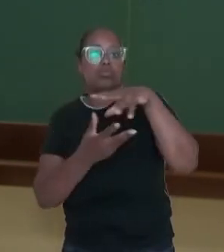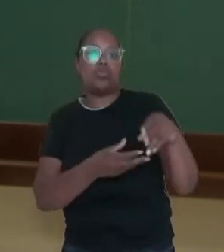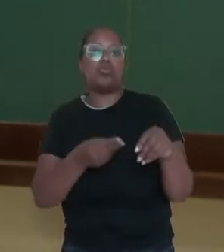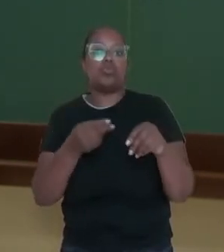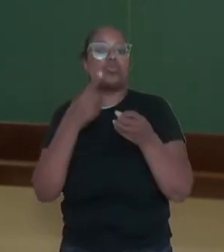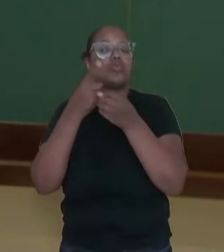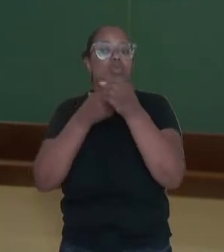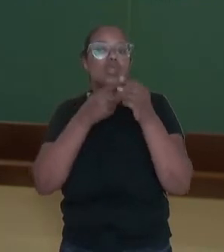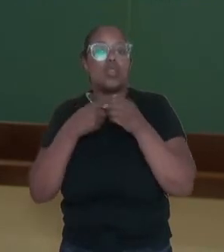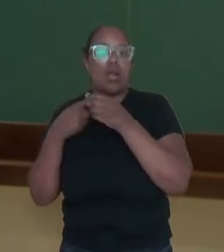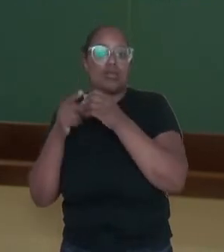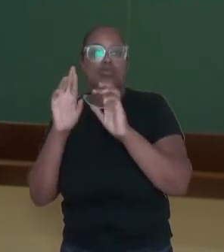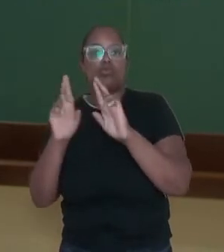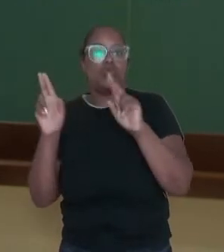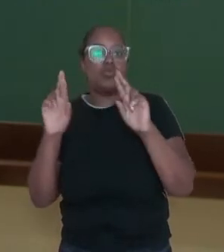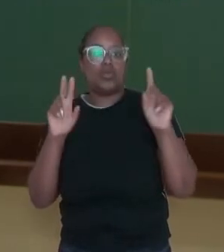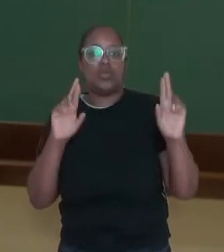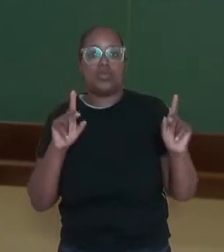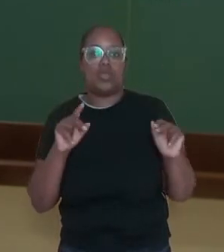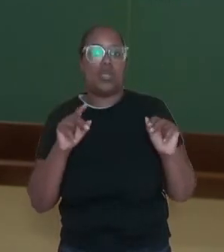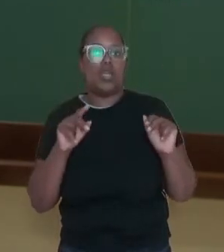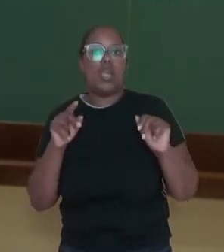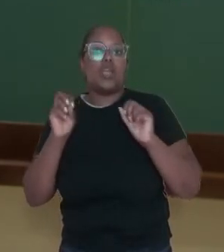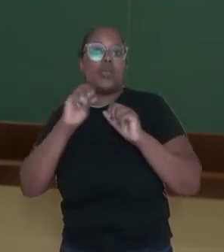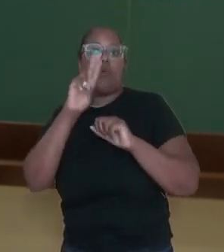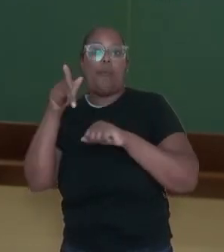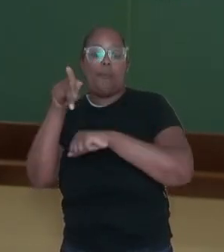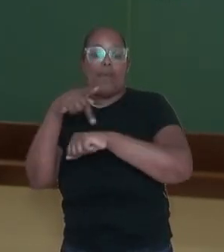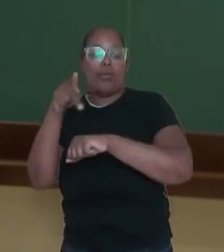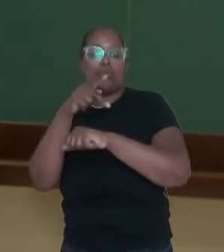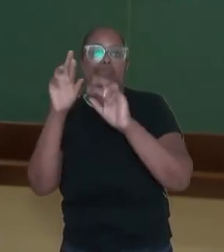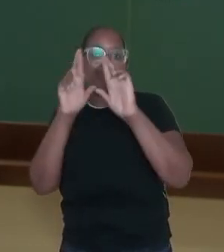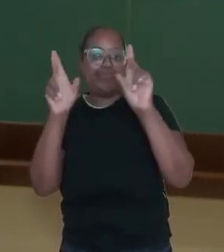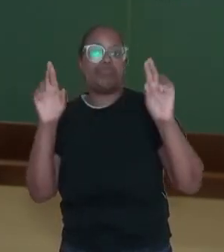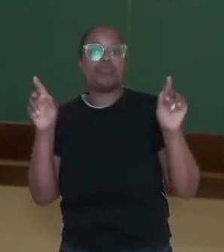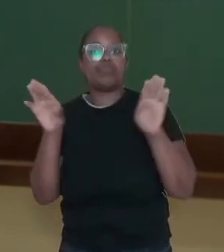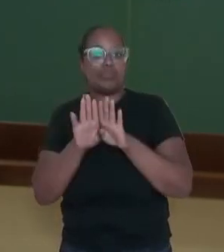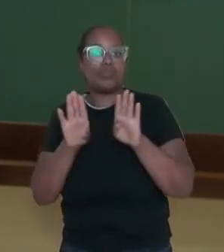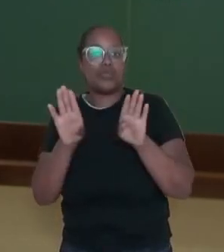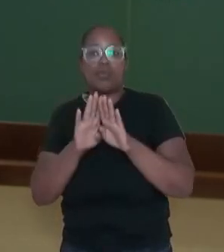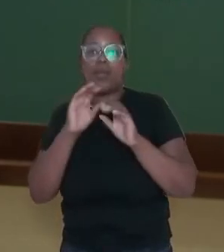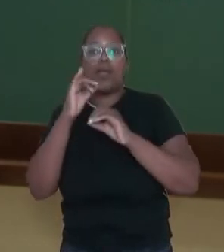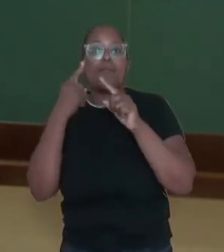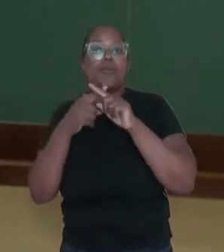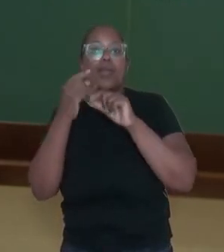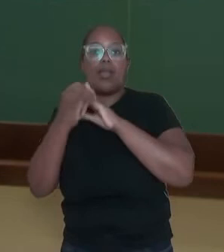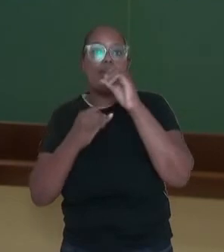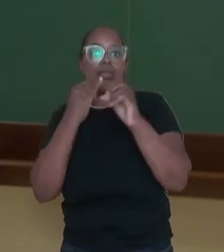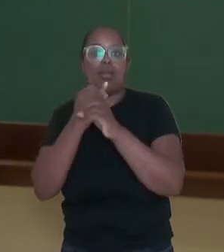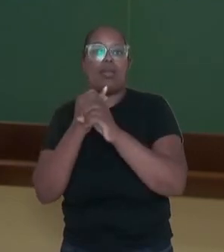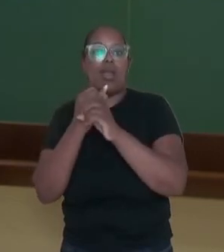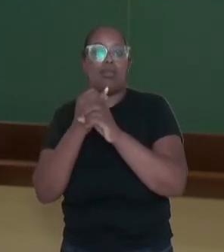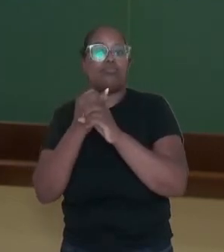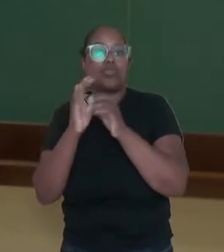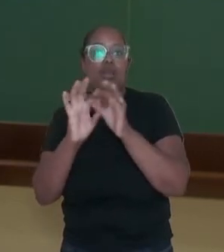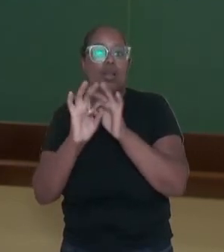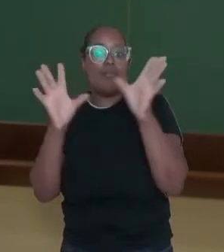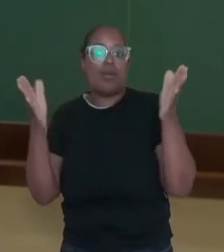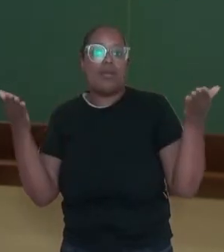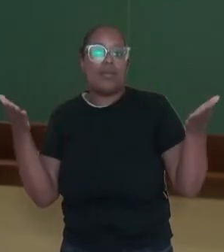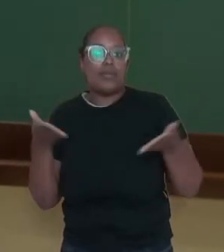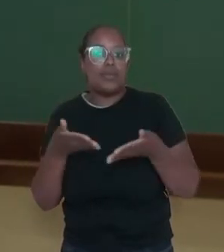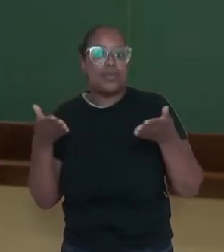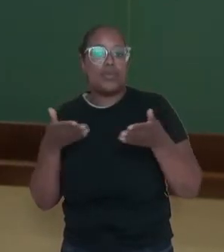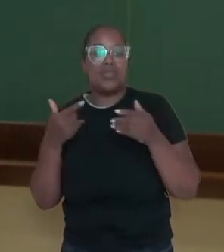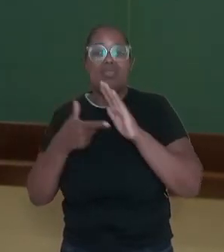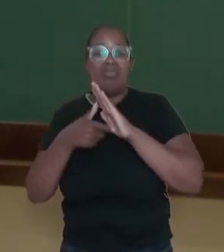possível jogar com pessoas em qualquer lugar do mundo, né? Isso é o que a internet possibilita para nós hoje.